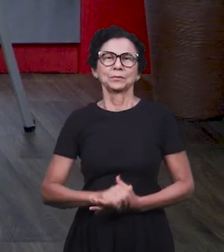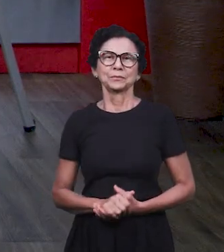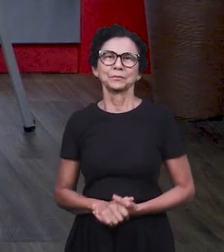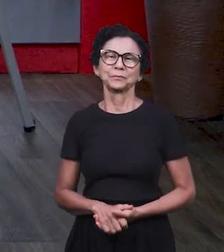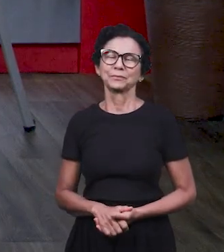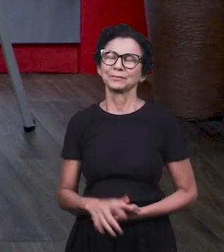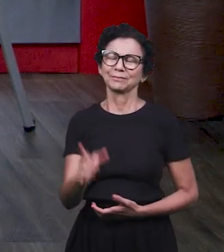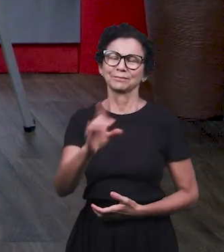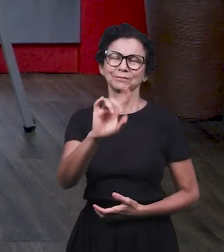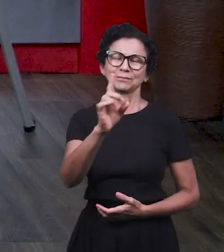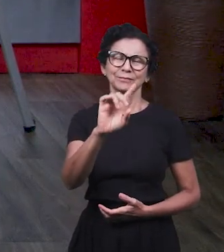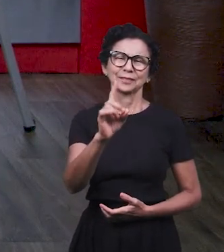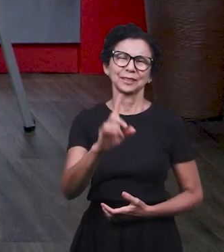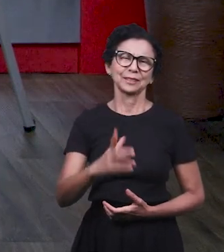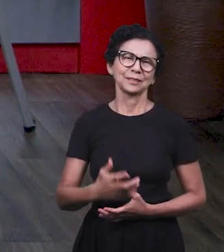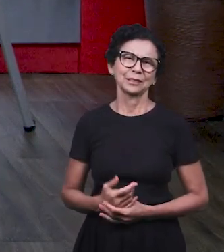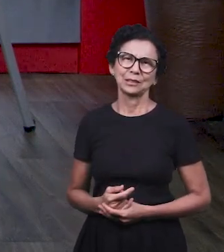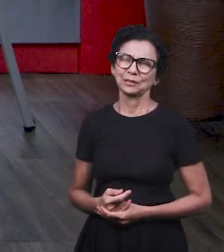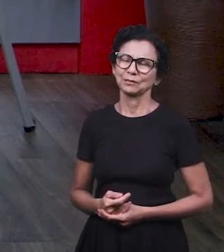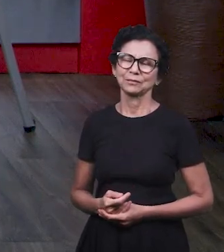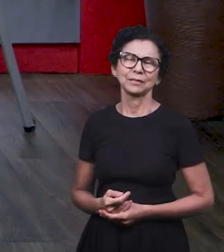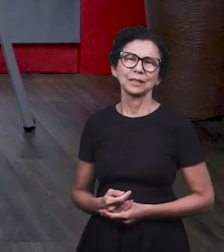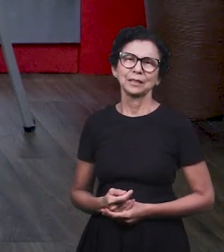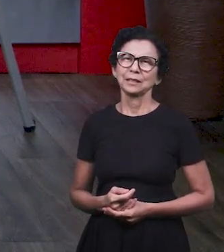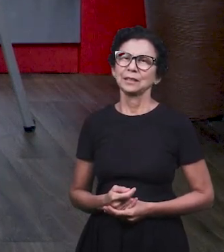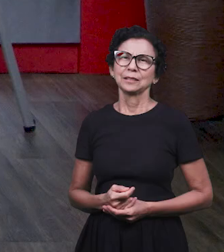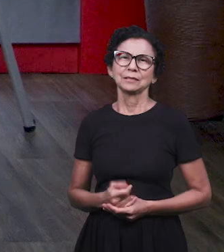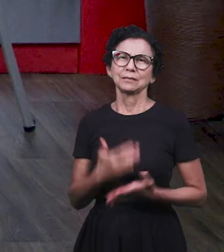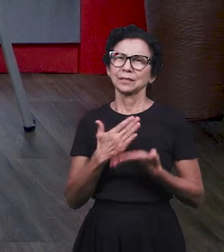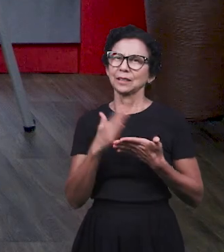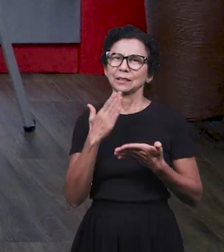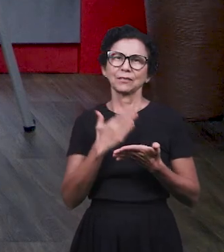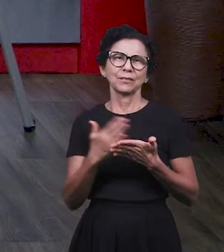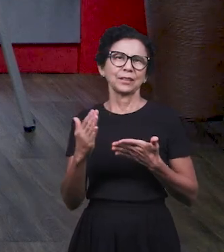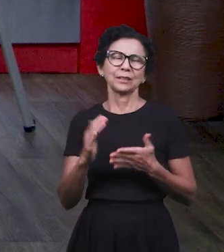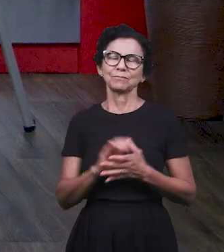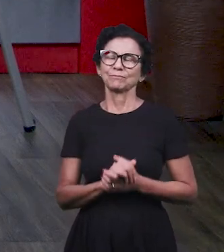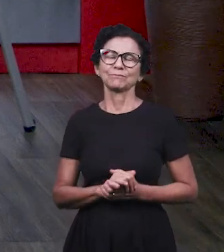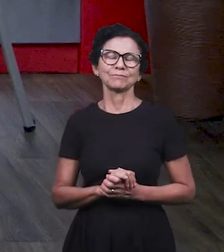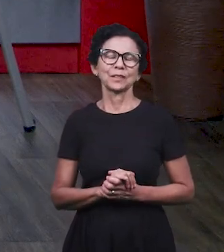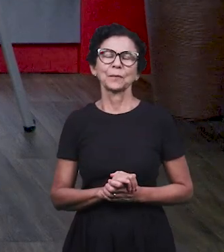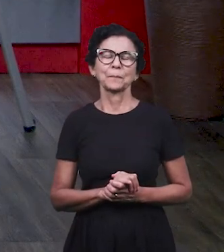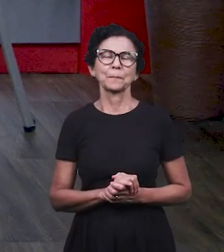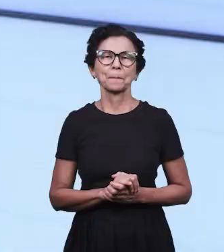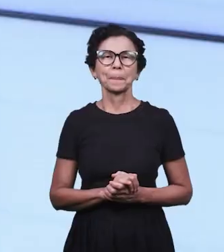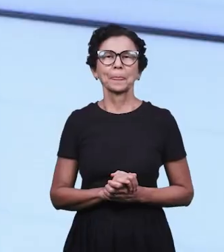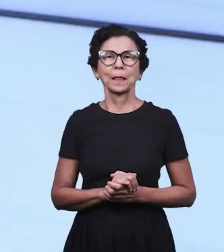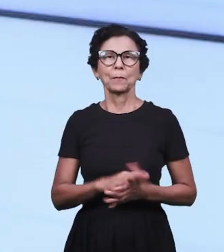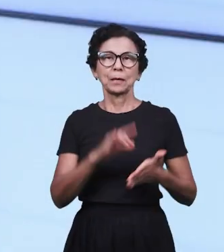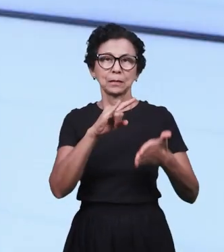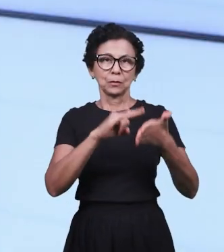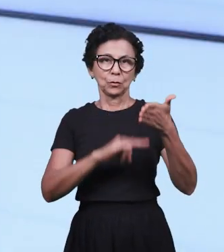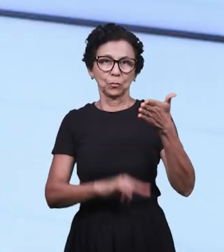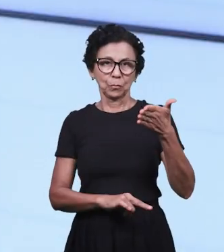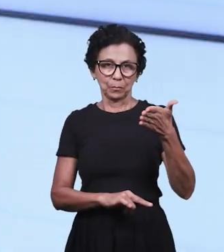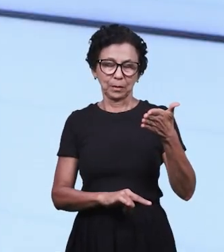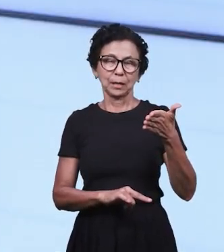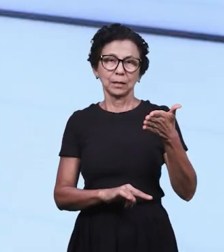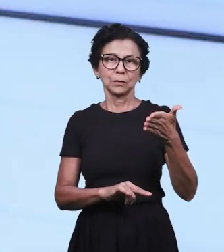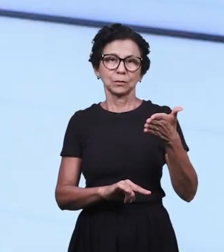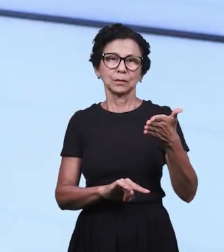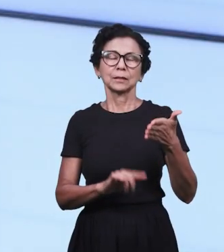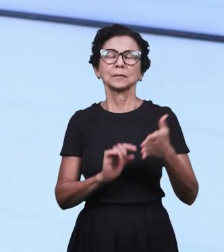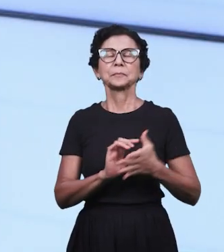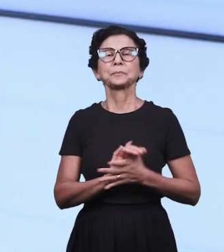não existe, né, uma ligação, né, nenhuma, mas assim, o testamento ele é um